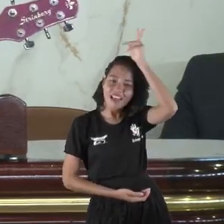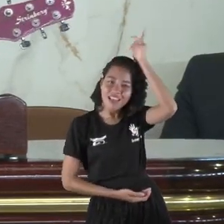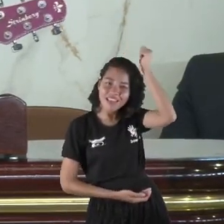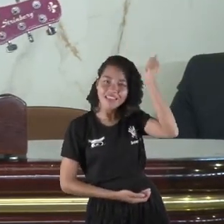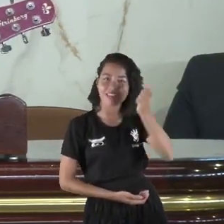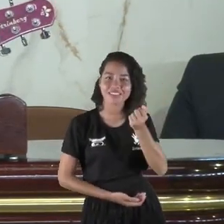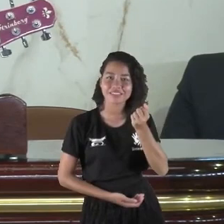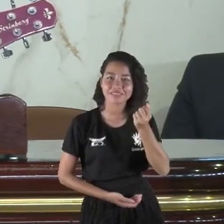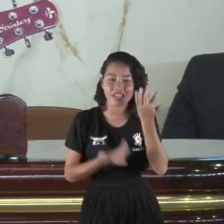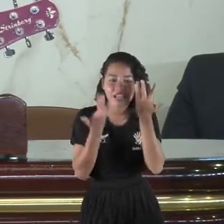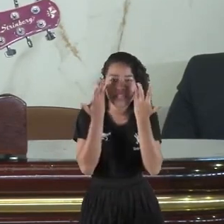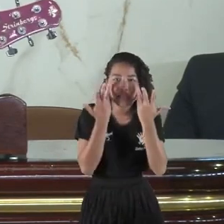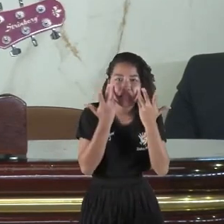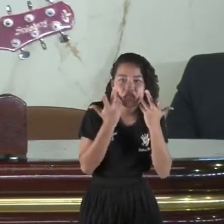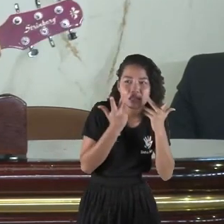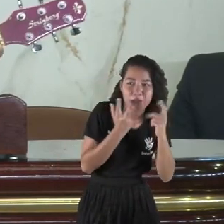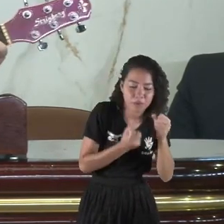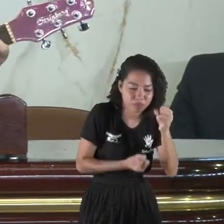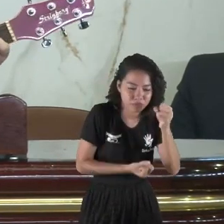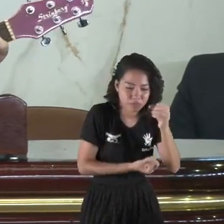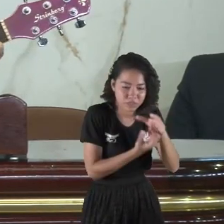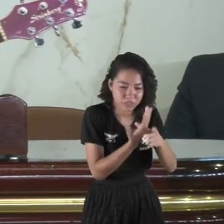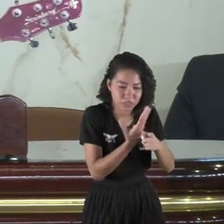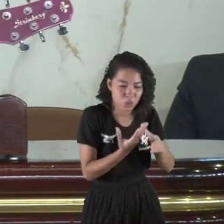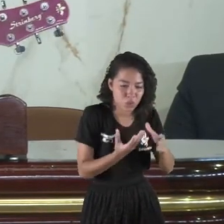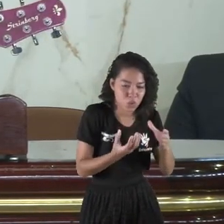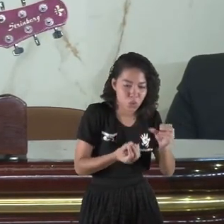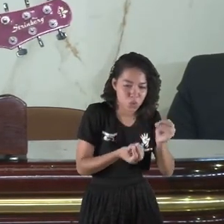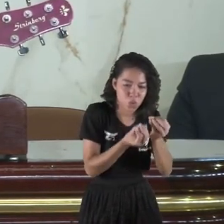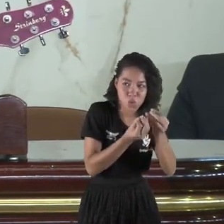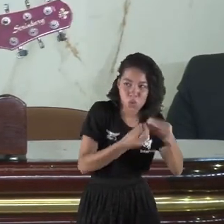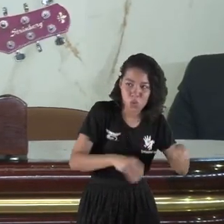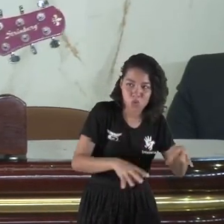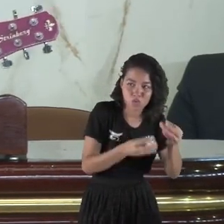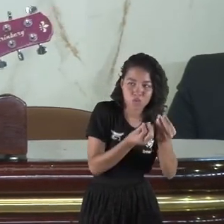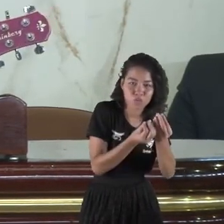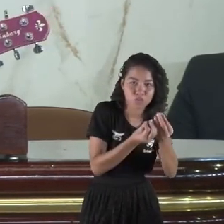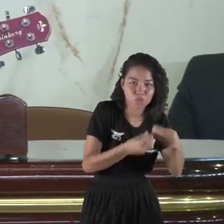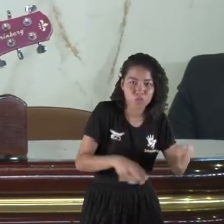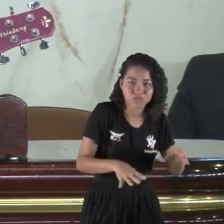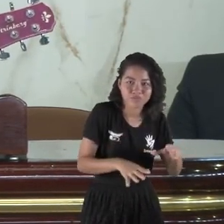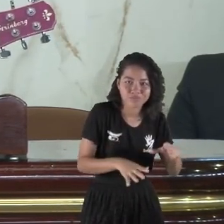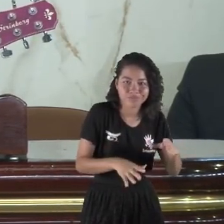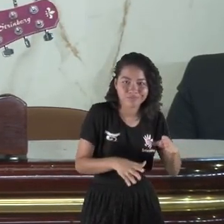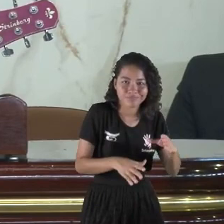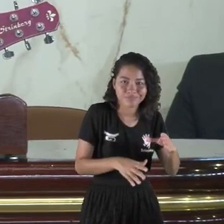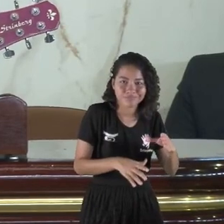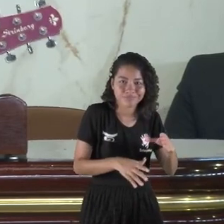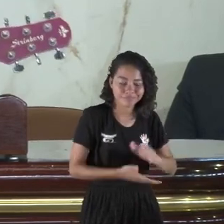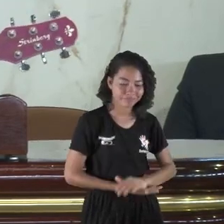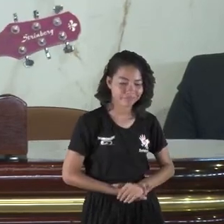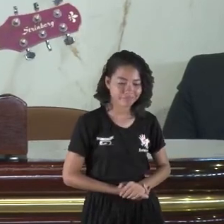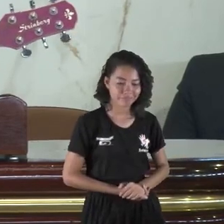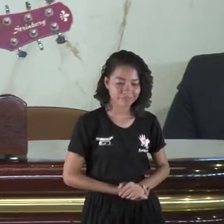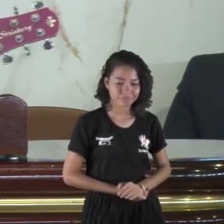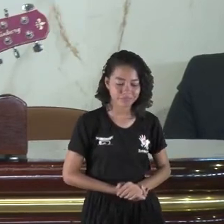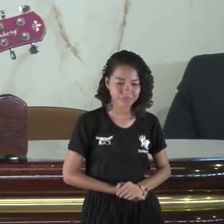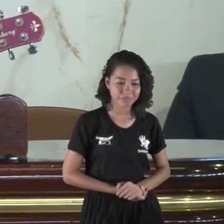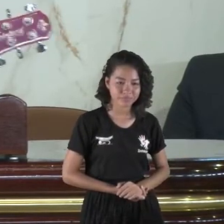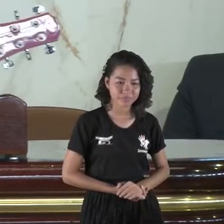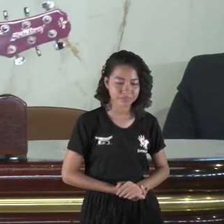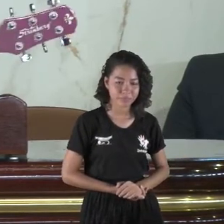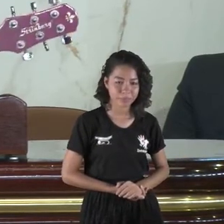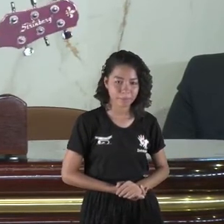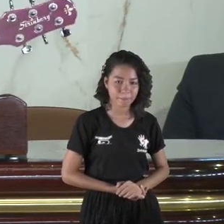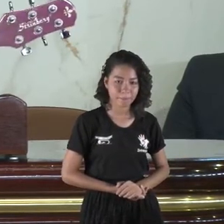ela produz os ovos. Ela está envolvida na situação, envolvida no processo. Agora o porco, ele é